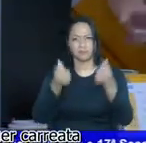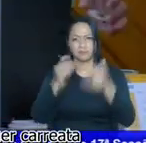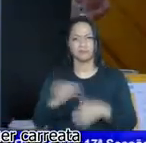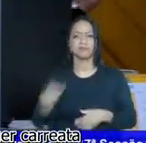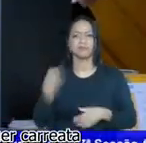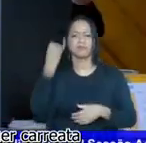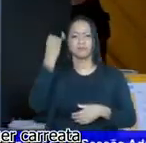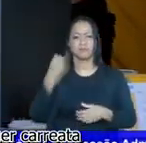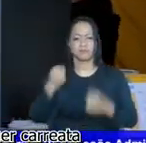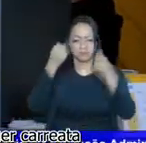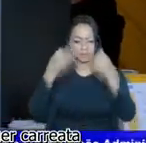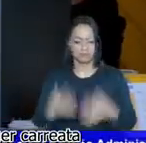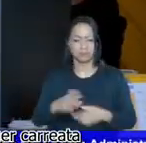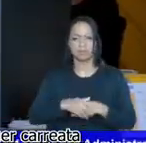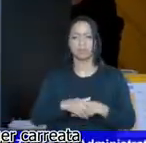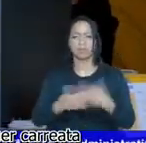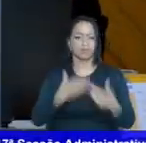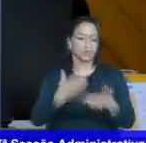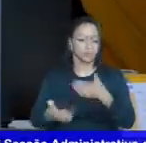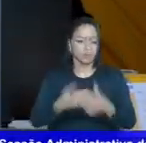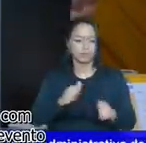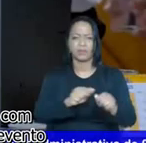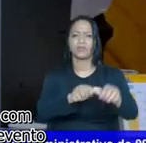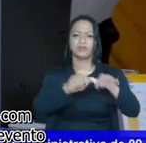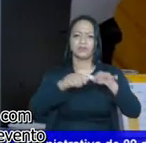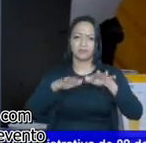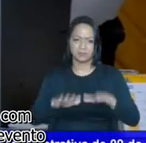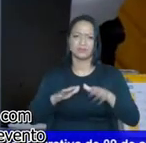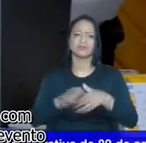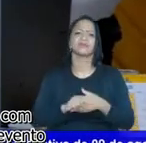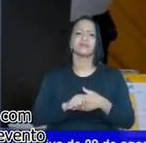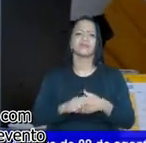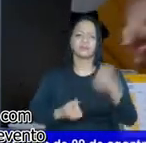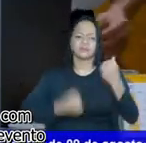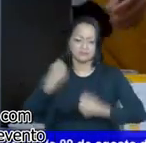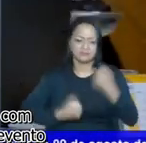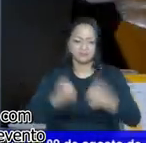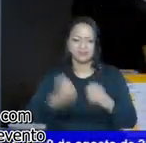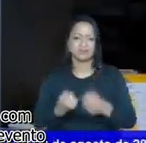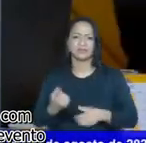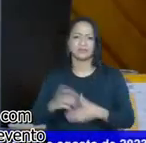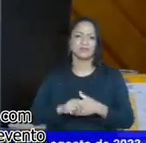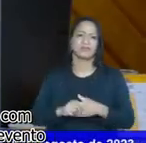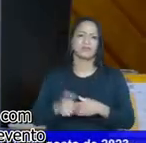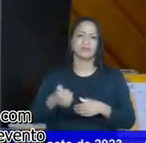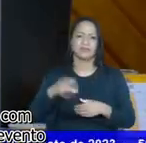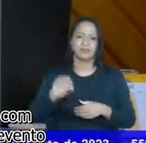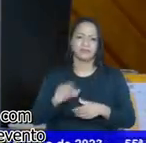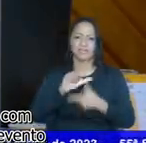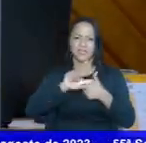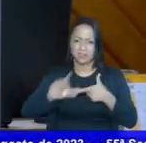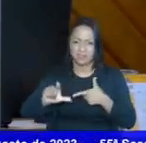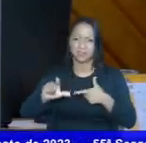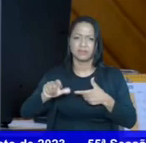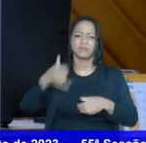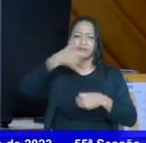Importante destacar que o candidato não registrou qualquer carreata, hipótese em que se admite, em tese, a realização de despesa com até 10 litros de combustível por veículo